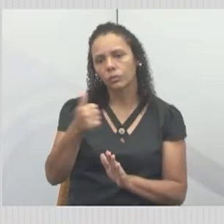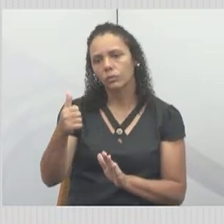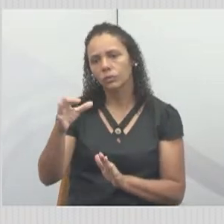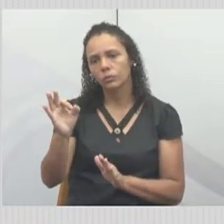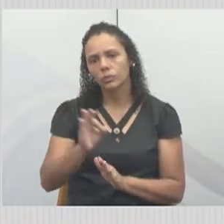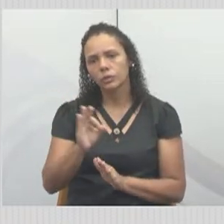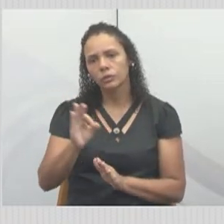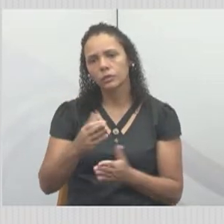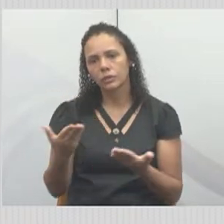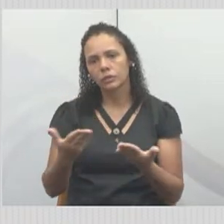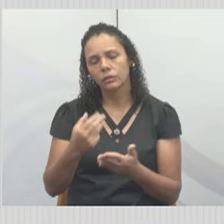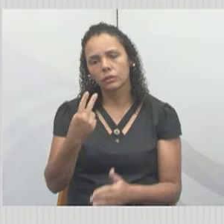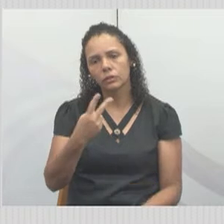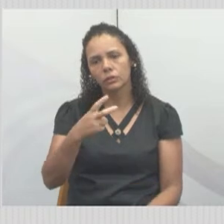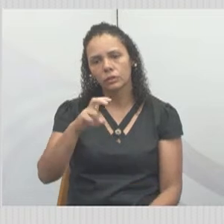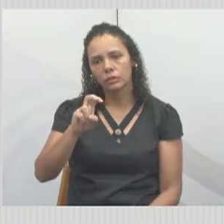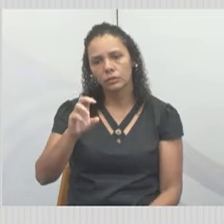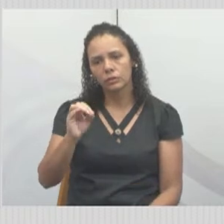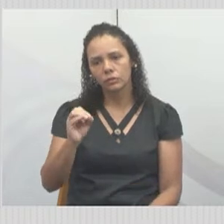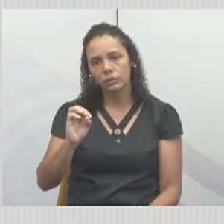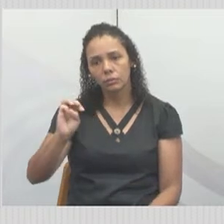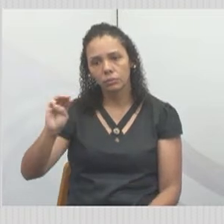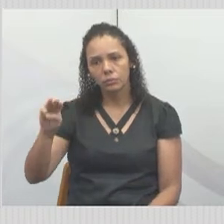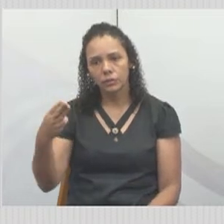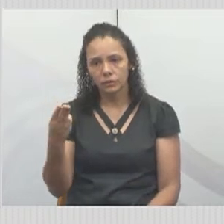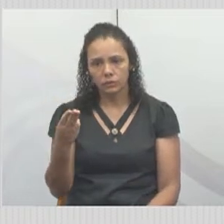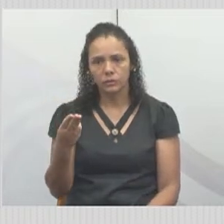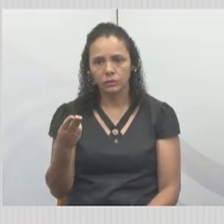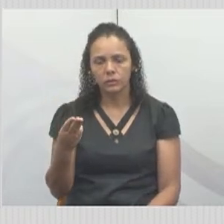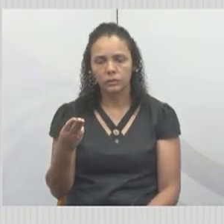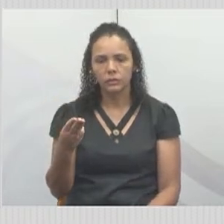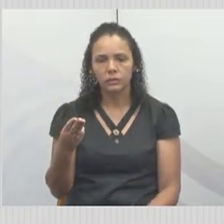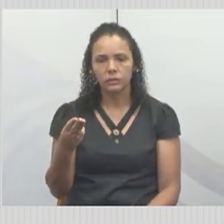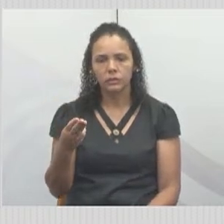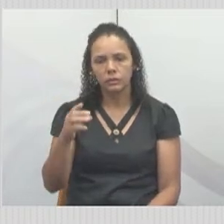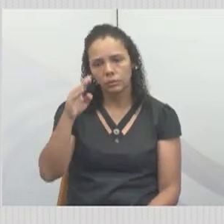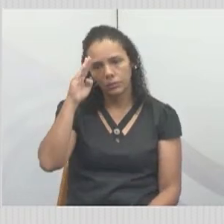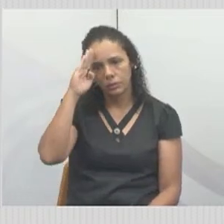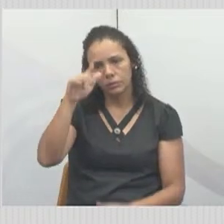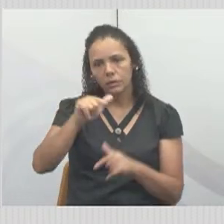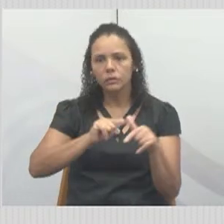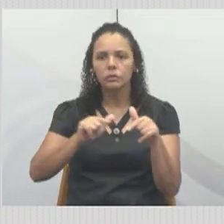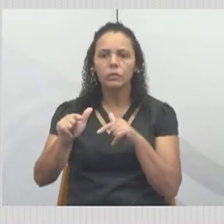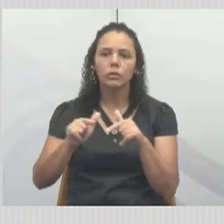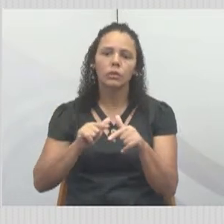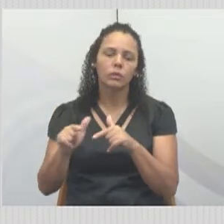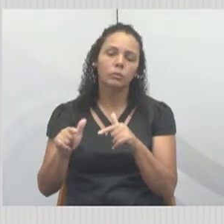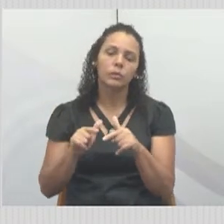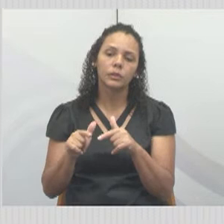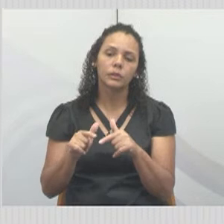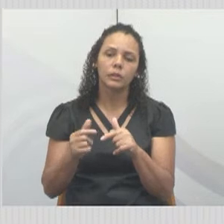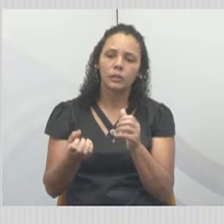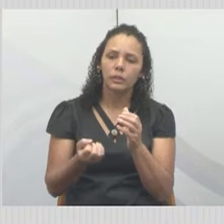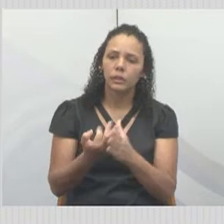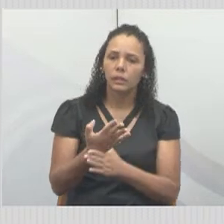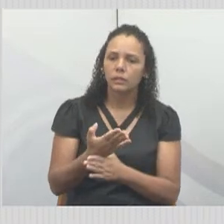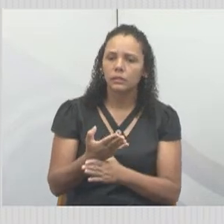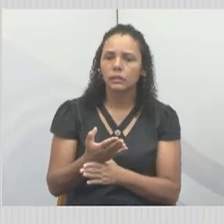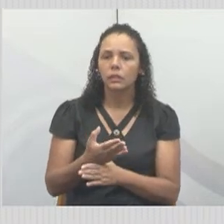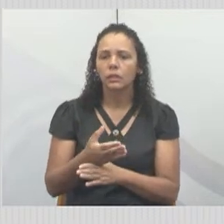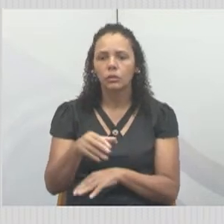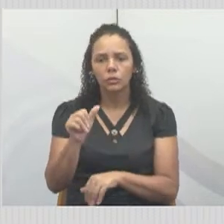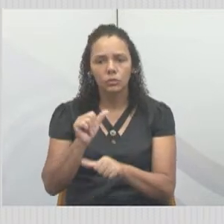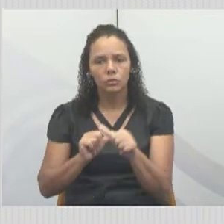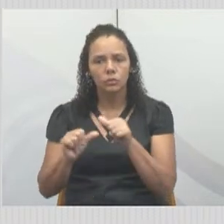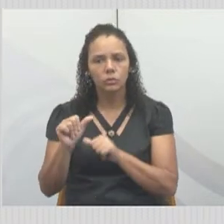250 milhões, alta de 11%, e a gente está falando da implantação, troca e da implantação ou troca de rede de